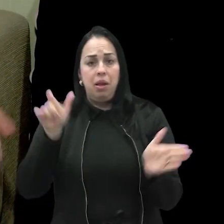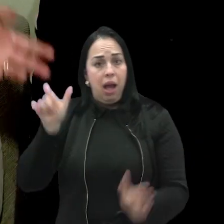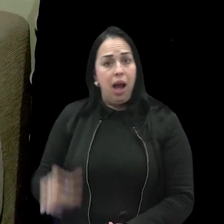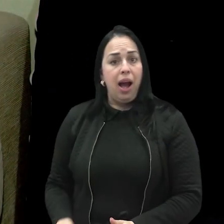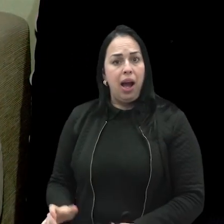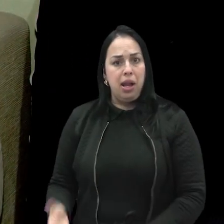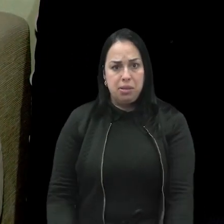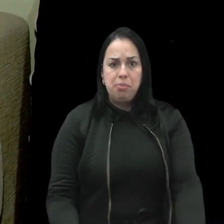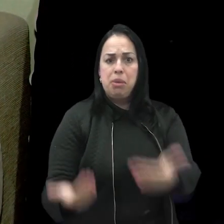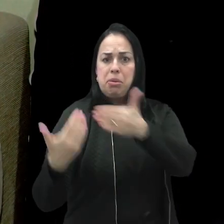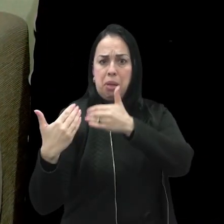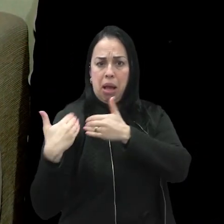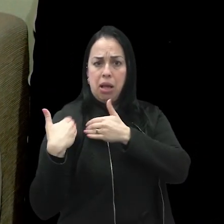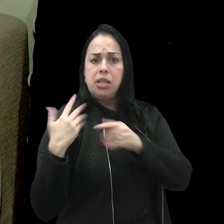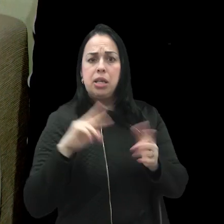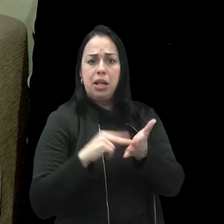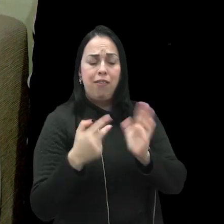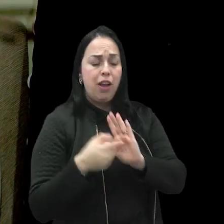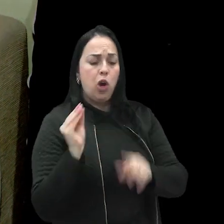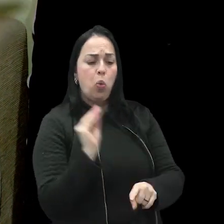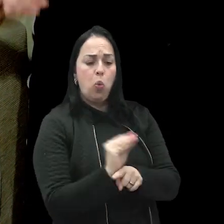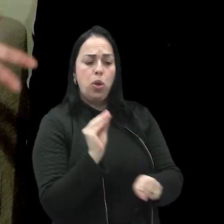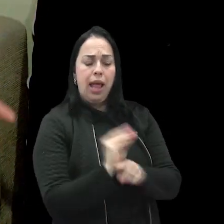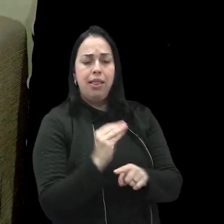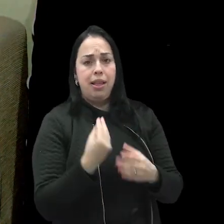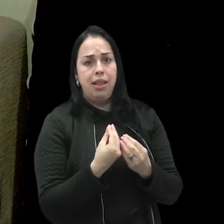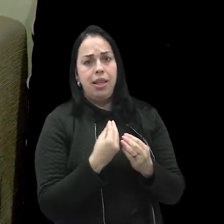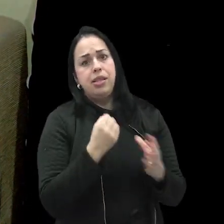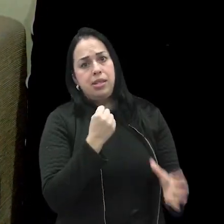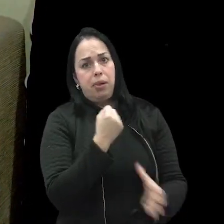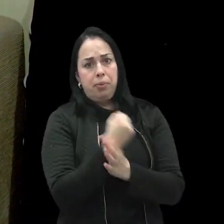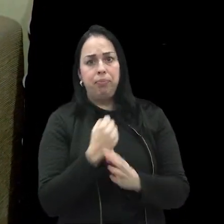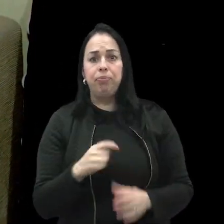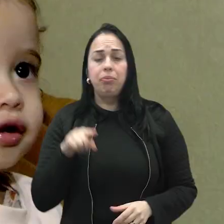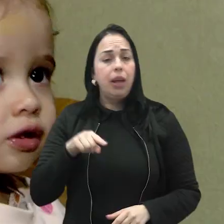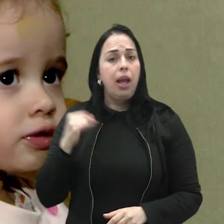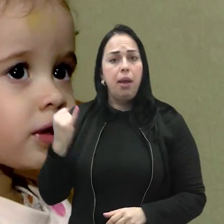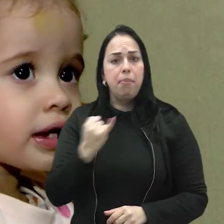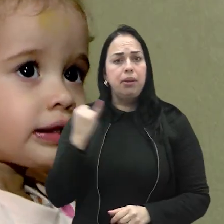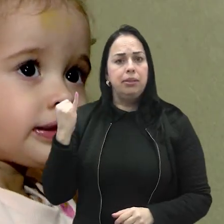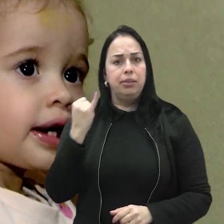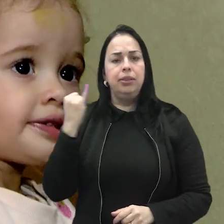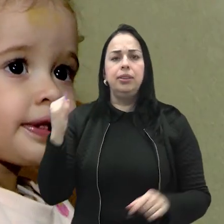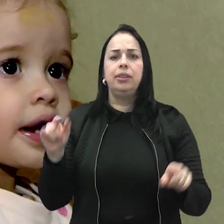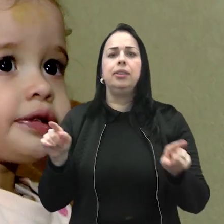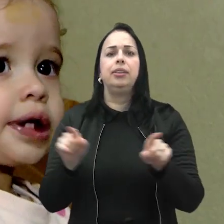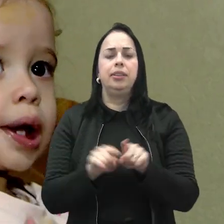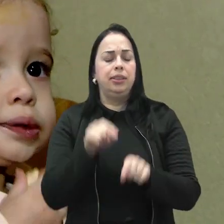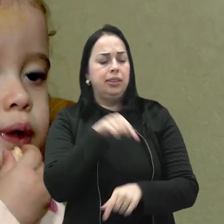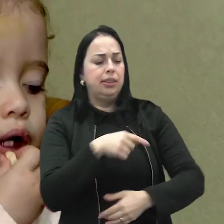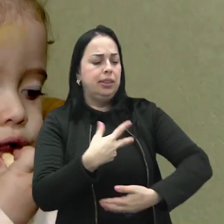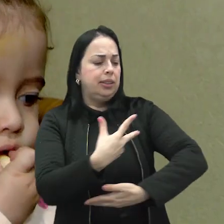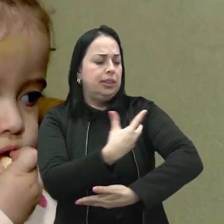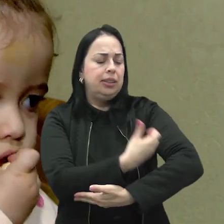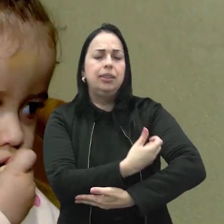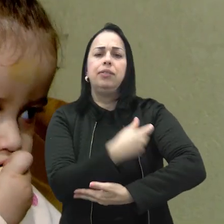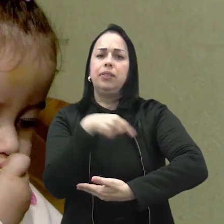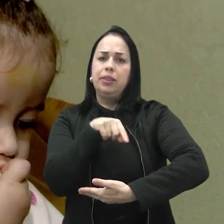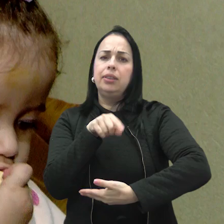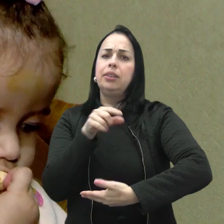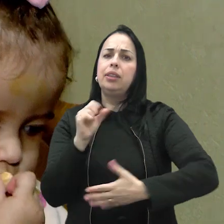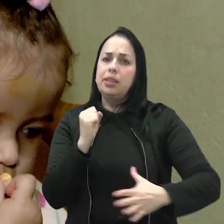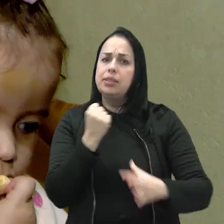Vacinar, para ela, é um ato de cuidado e segurança. É importante a gente sempre mantê-la